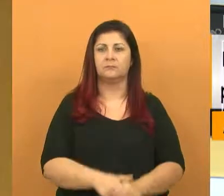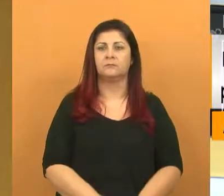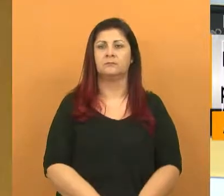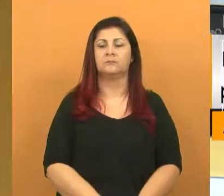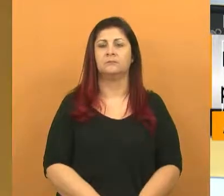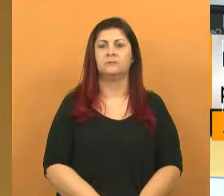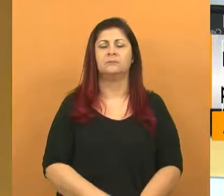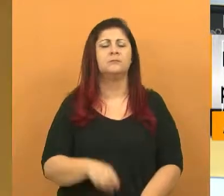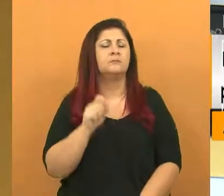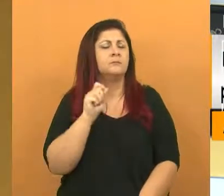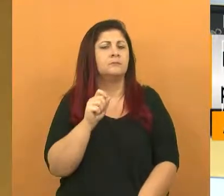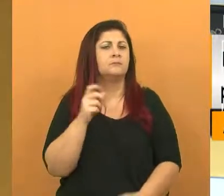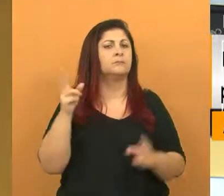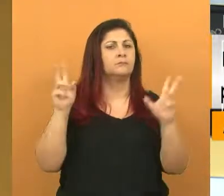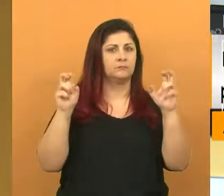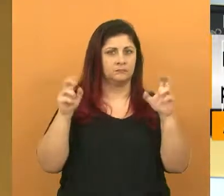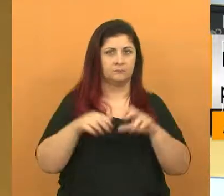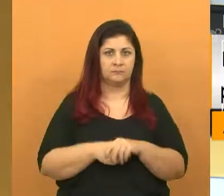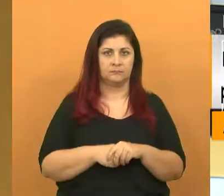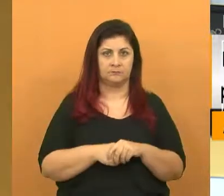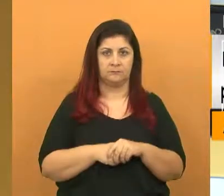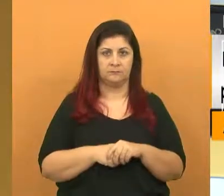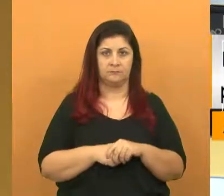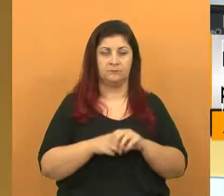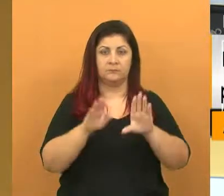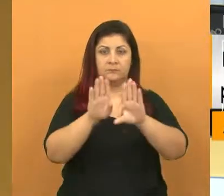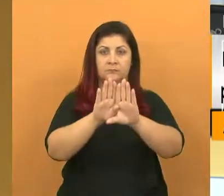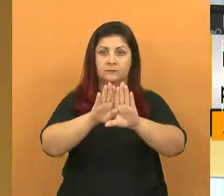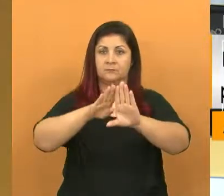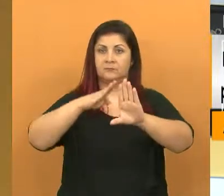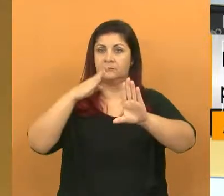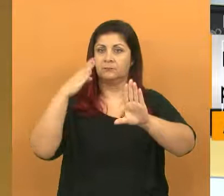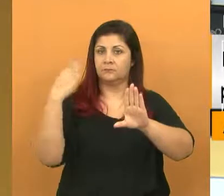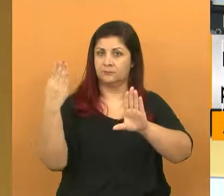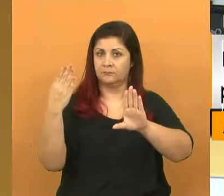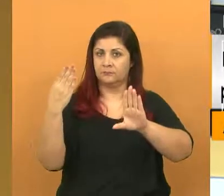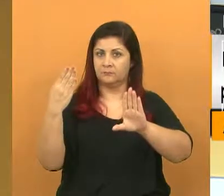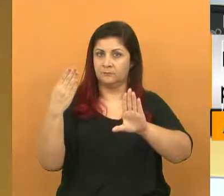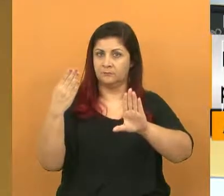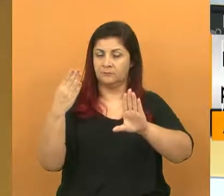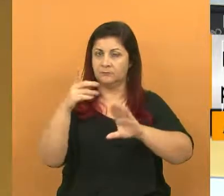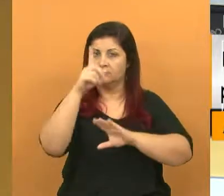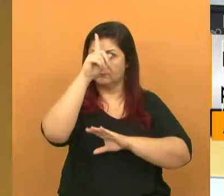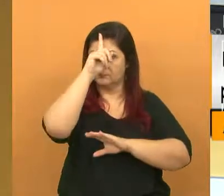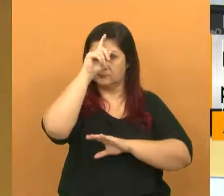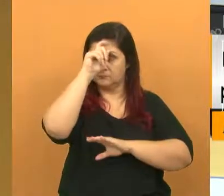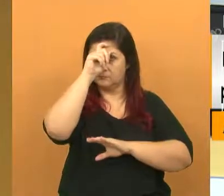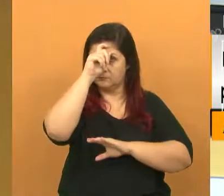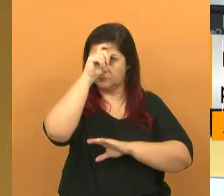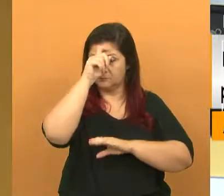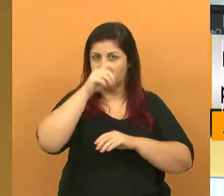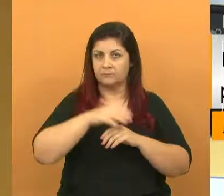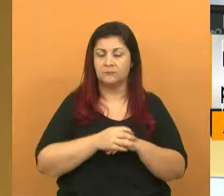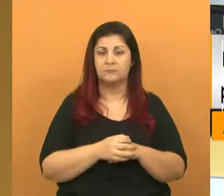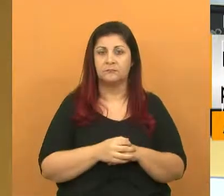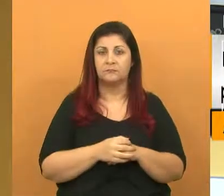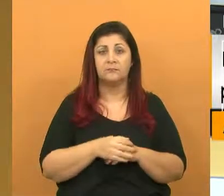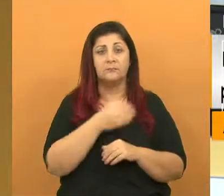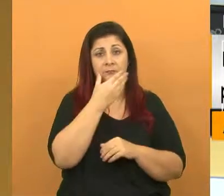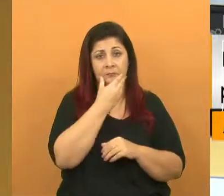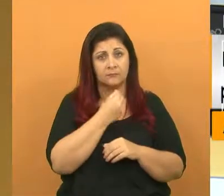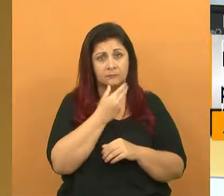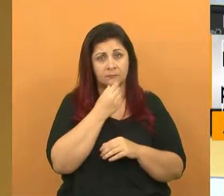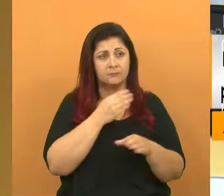se trata, senhores? Abrir as portas das unidades de saúde do nosso município para os